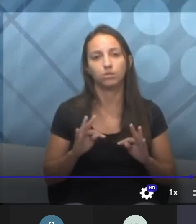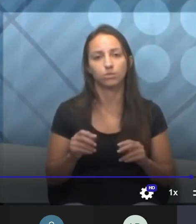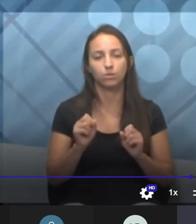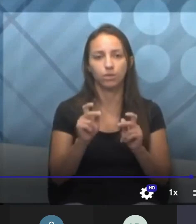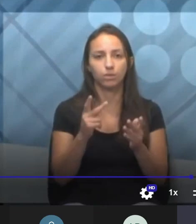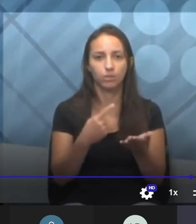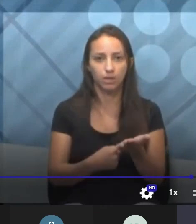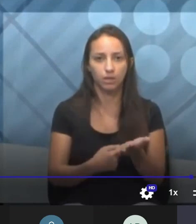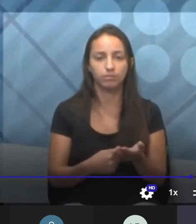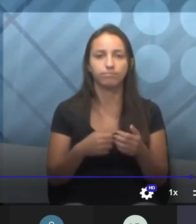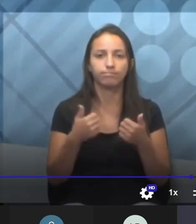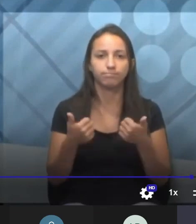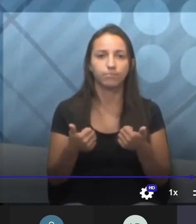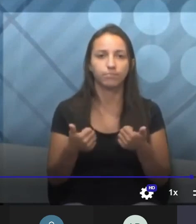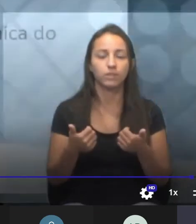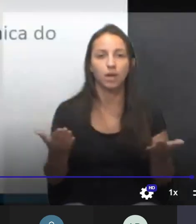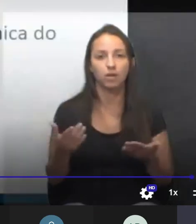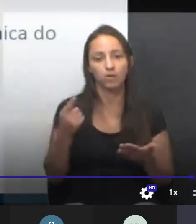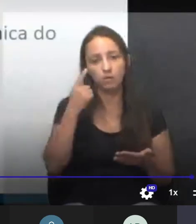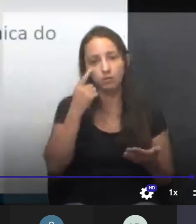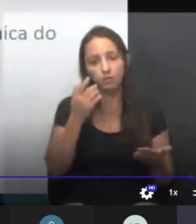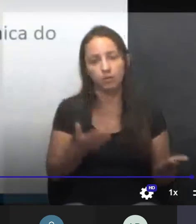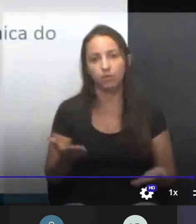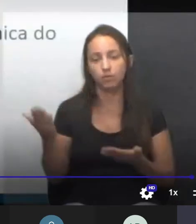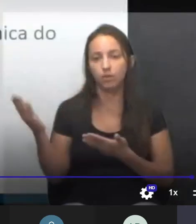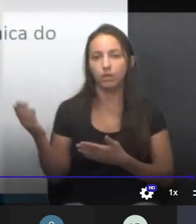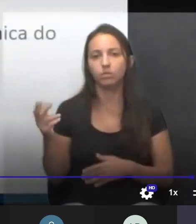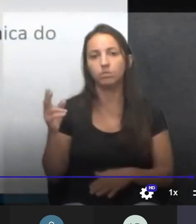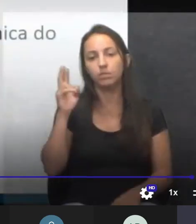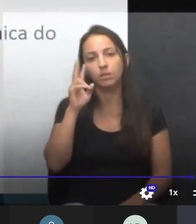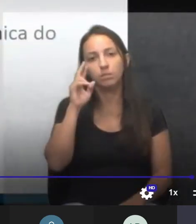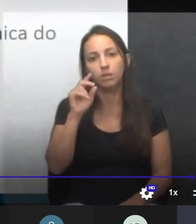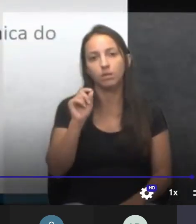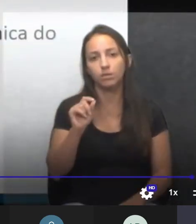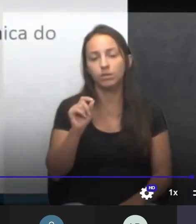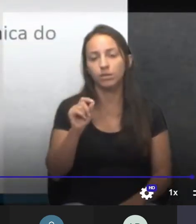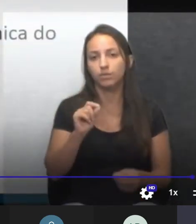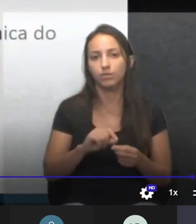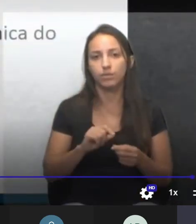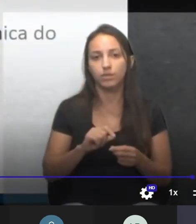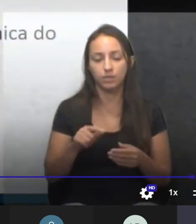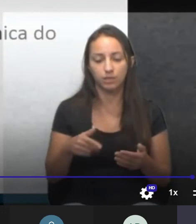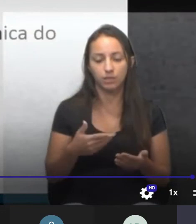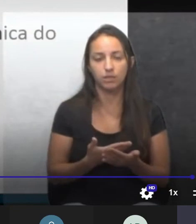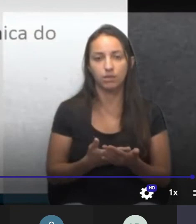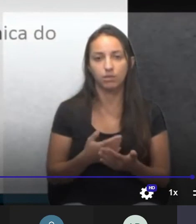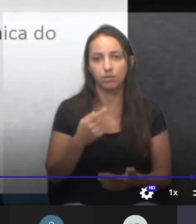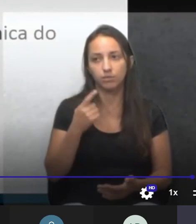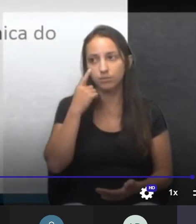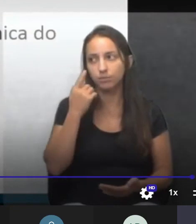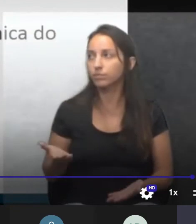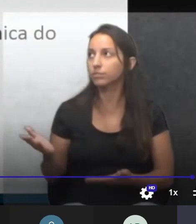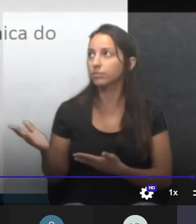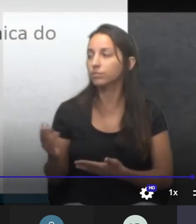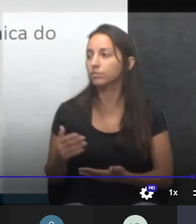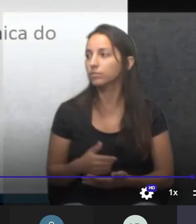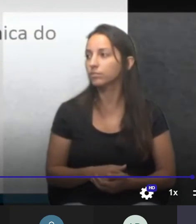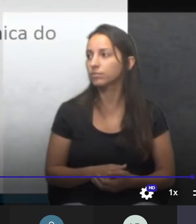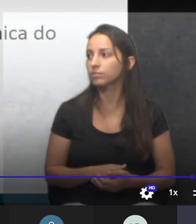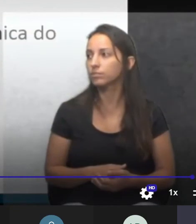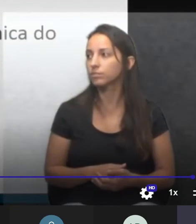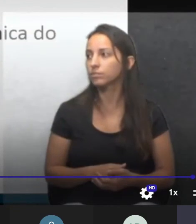todos, combinado? Bom, vamos então agora ao quadro para retomar o que é que nós temos que fazer nesta aula. Então, a